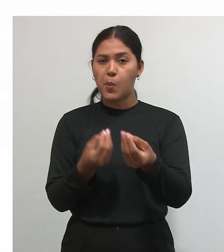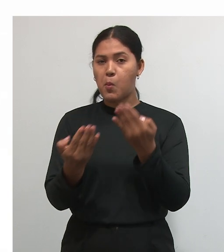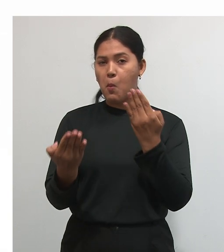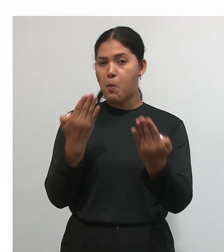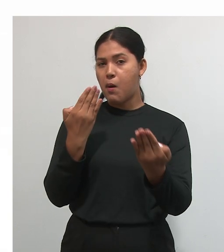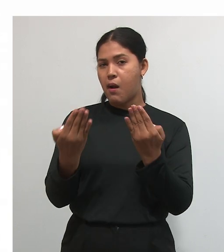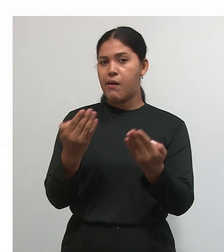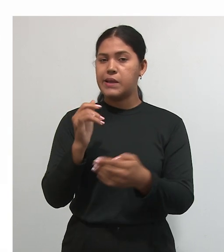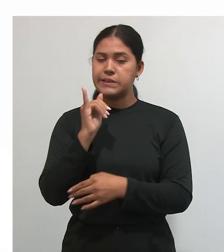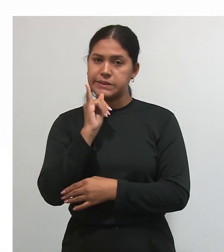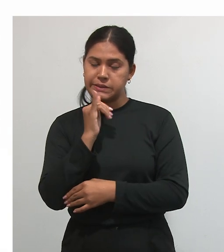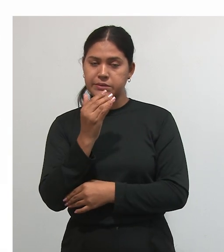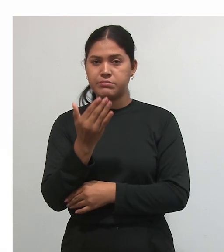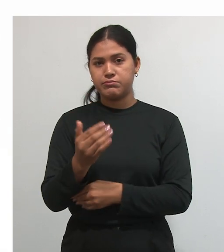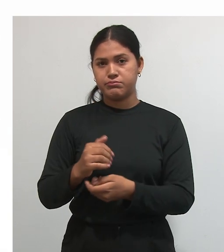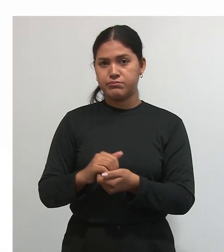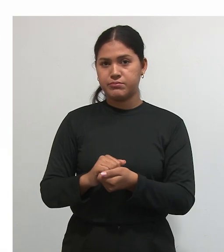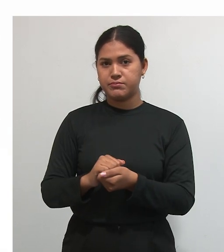conferência.